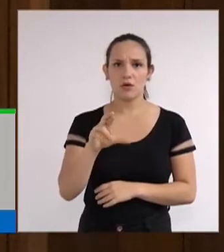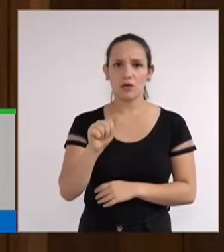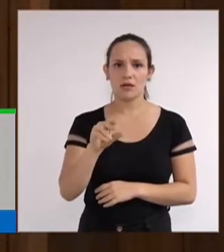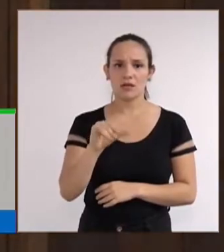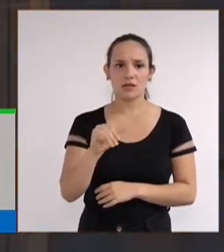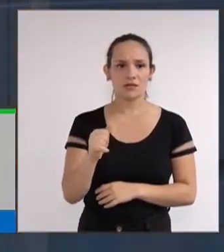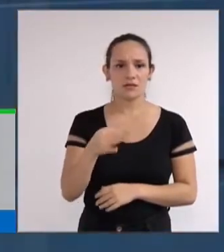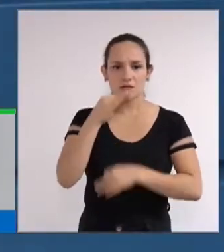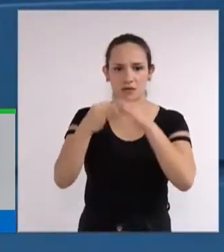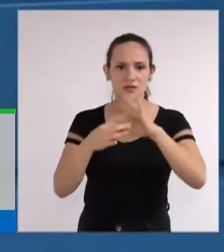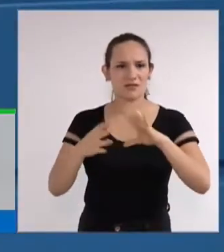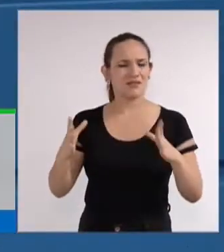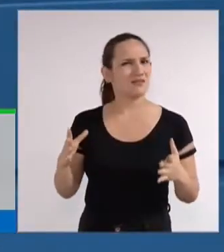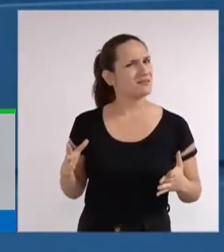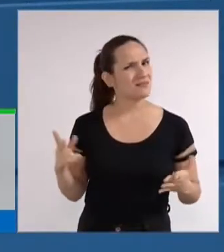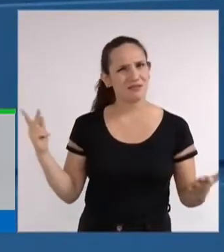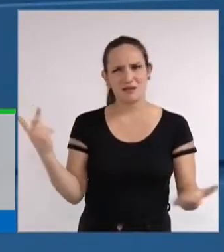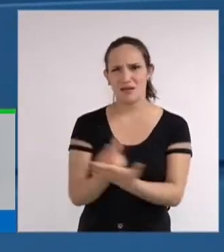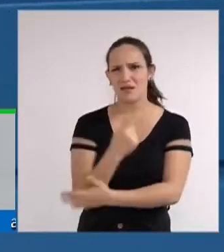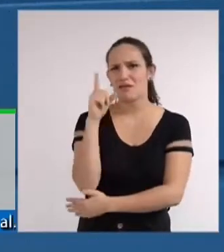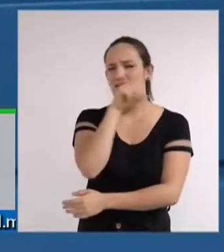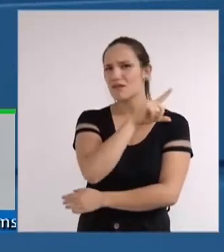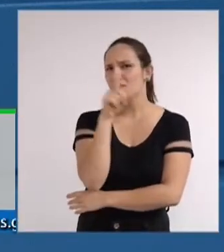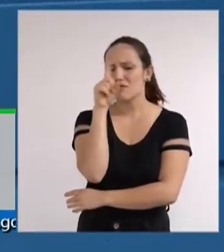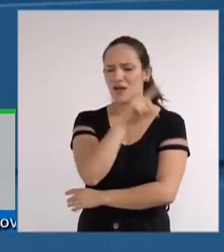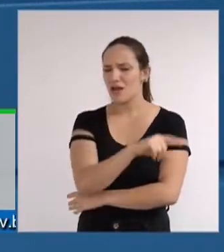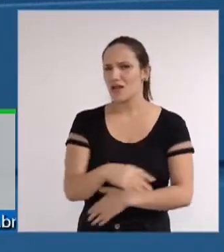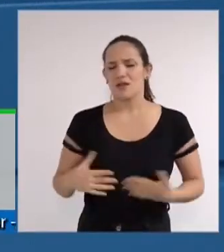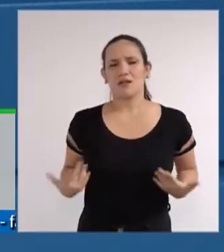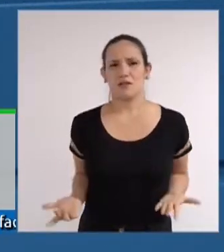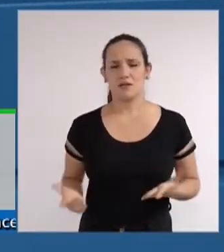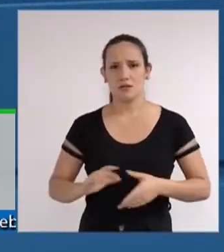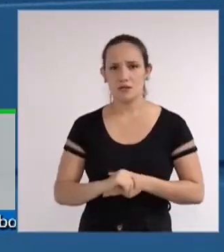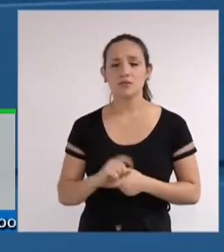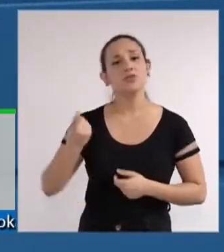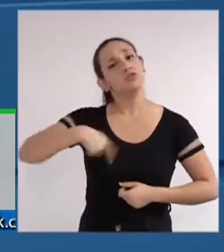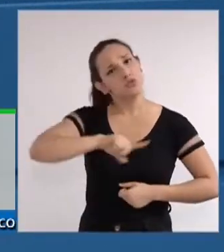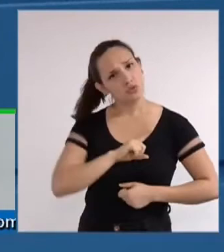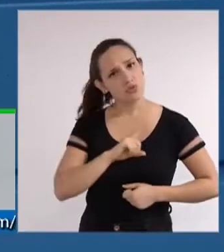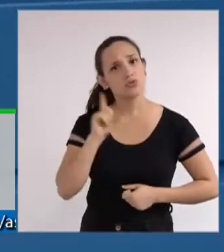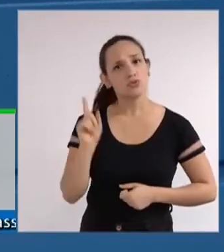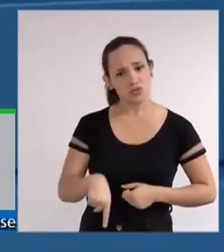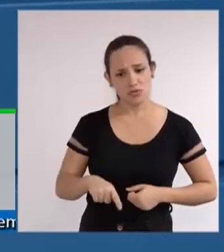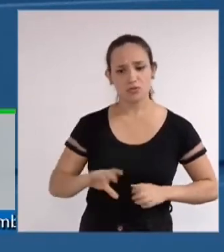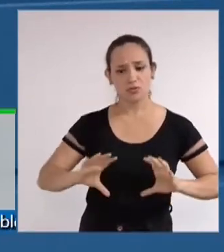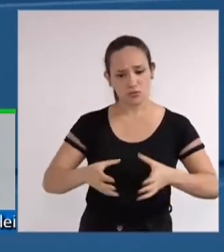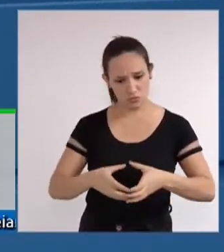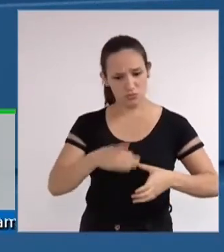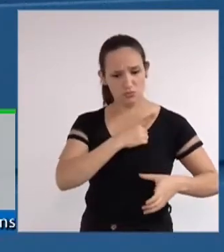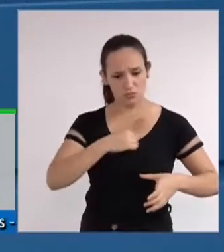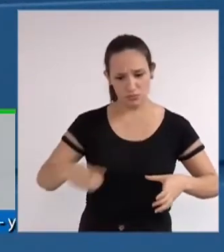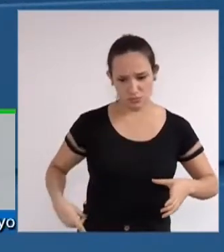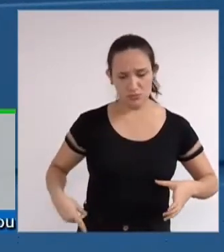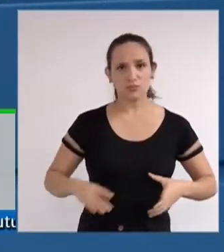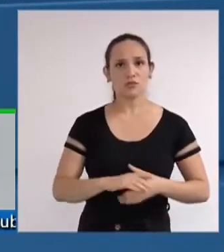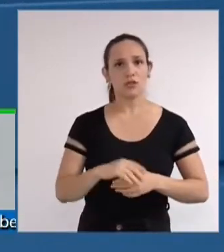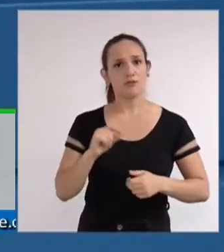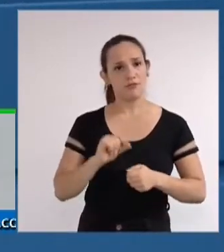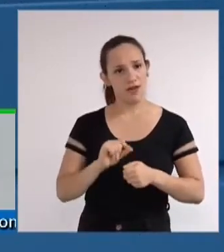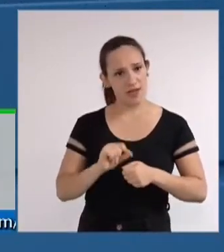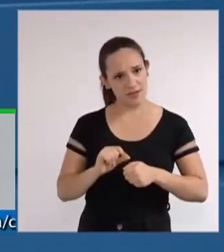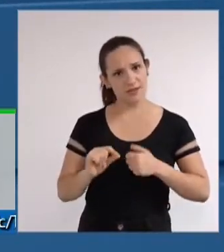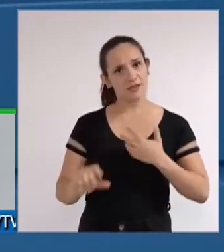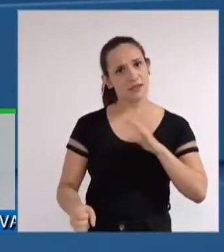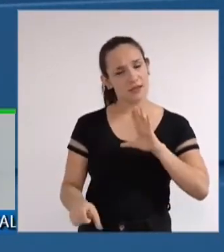está totalmente abalada por esse tipo de situação. E nós, como parlamentares, como